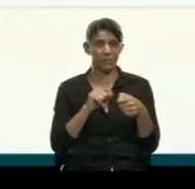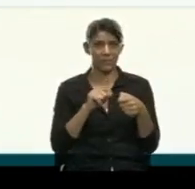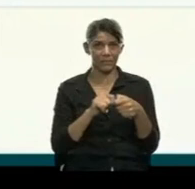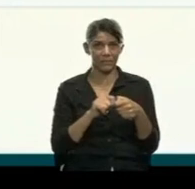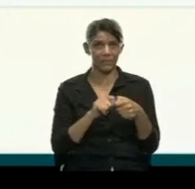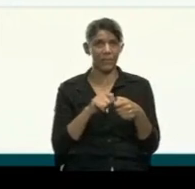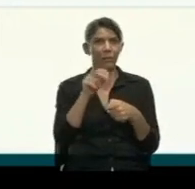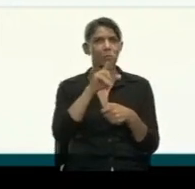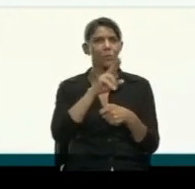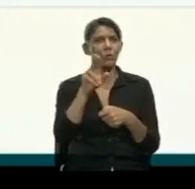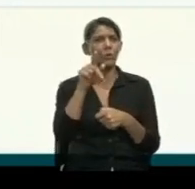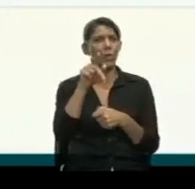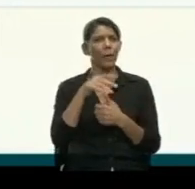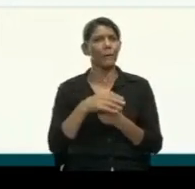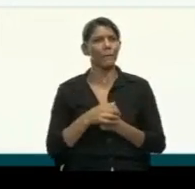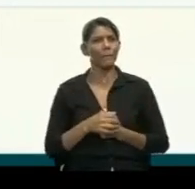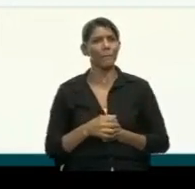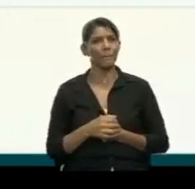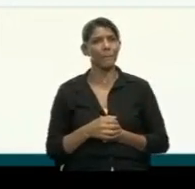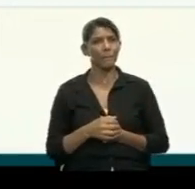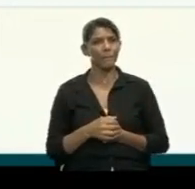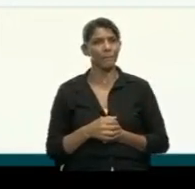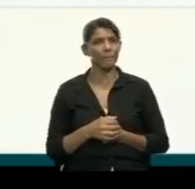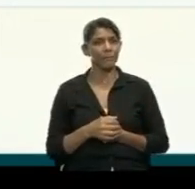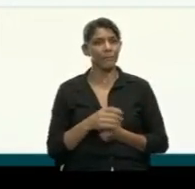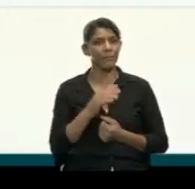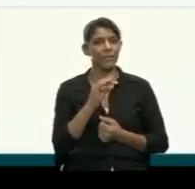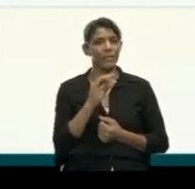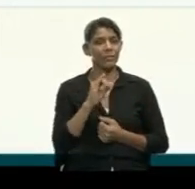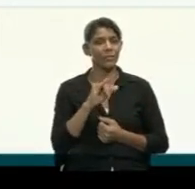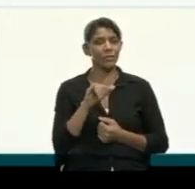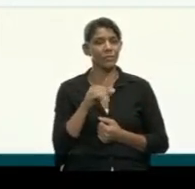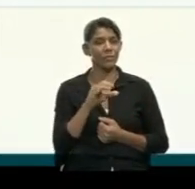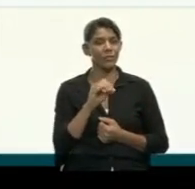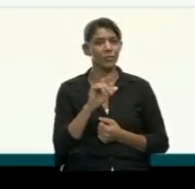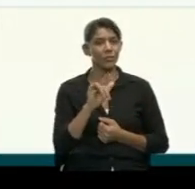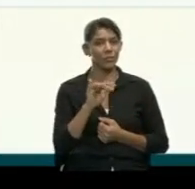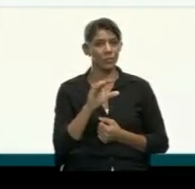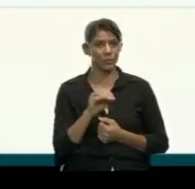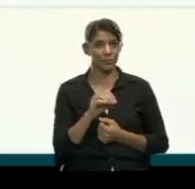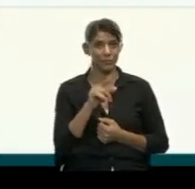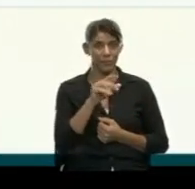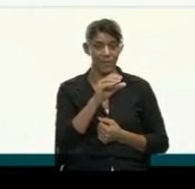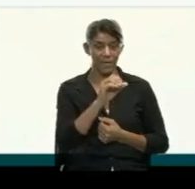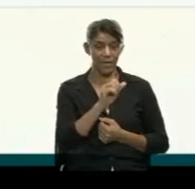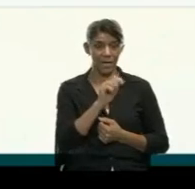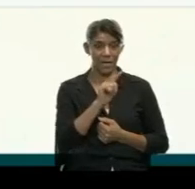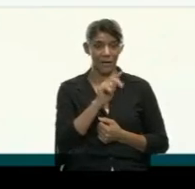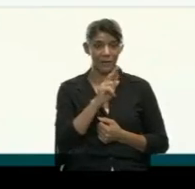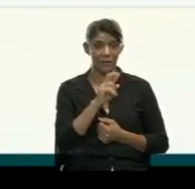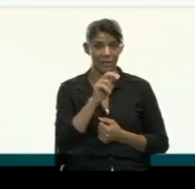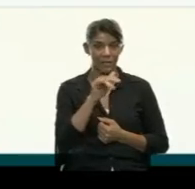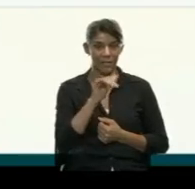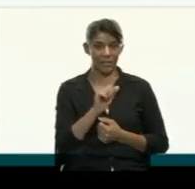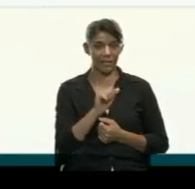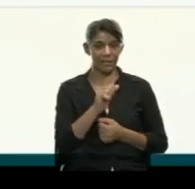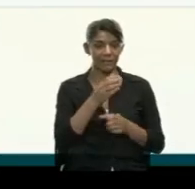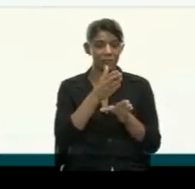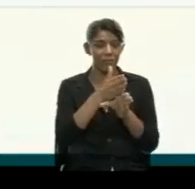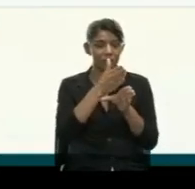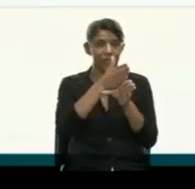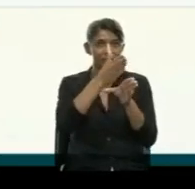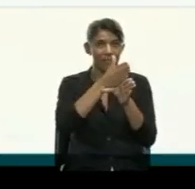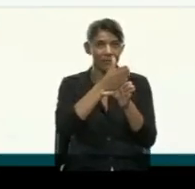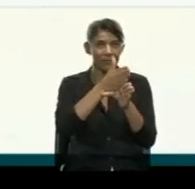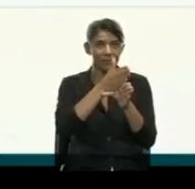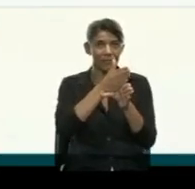Como que é o nome disso daqui? Do tijolo. É alvenaria de vedação.